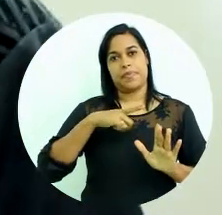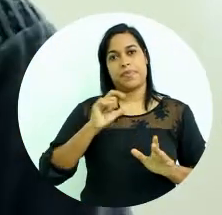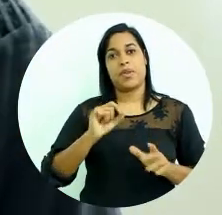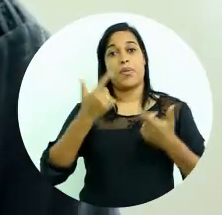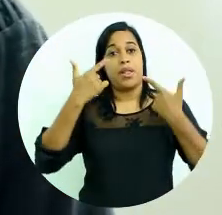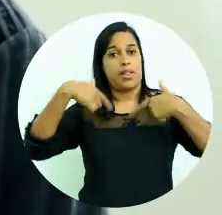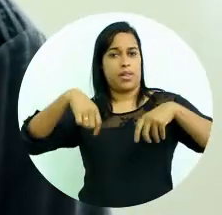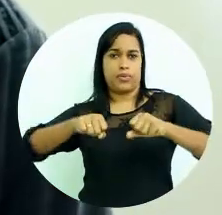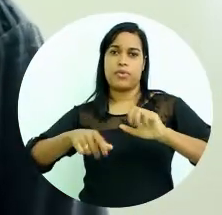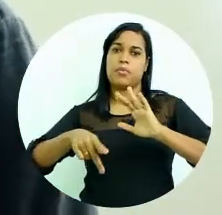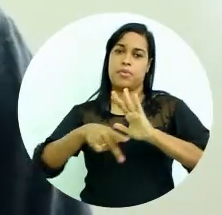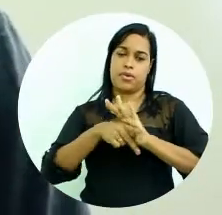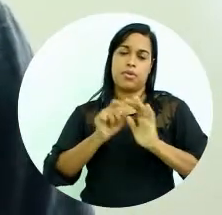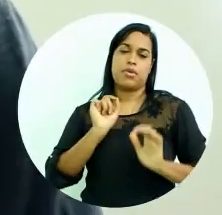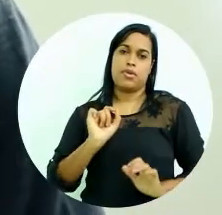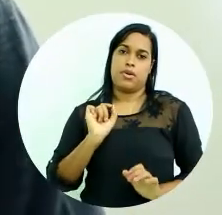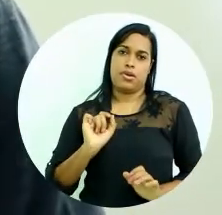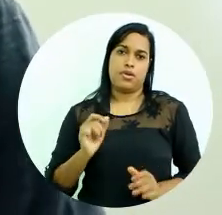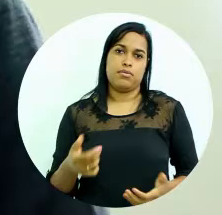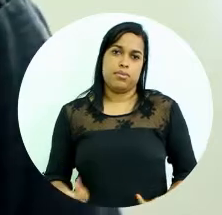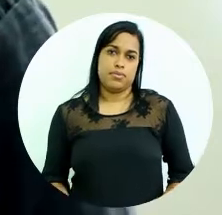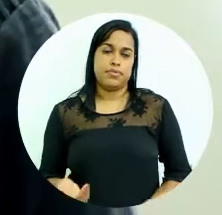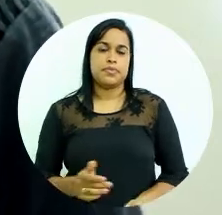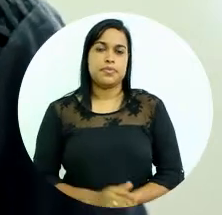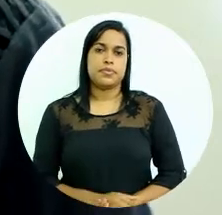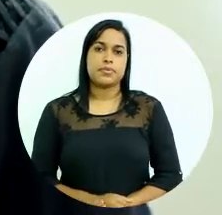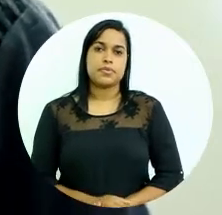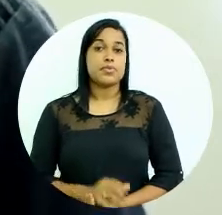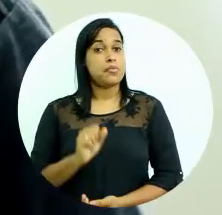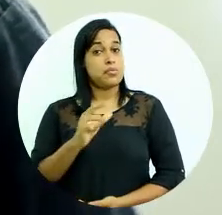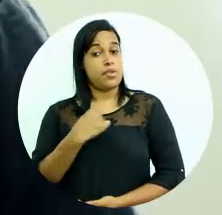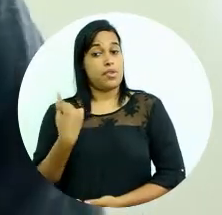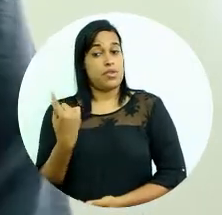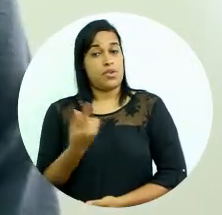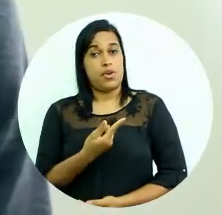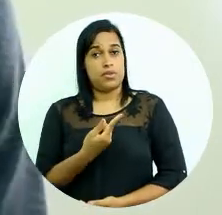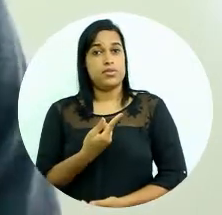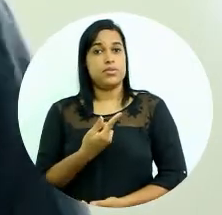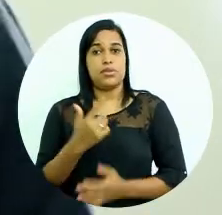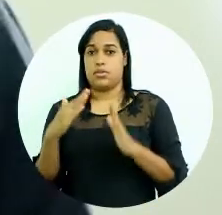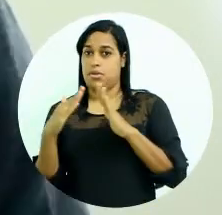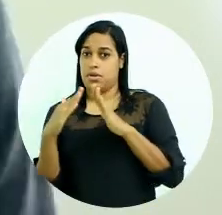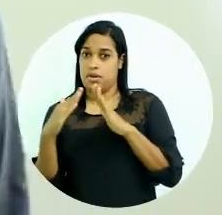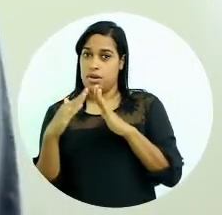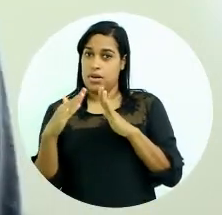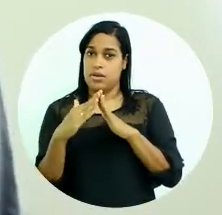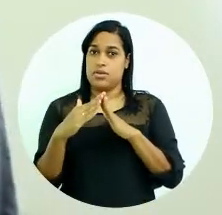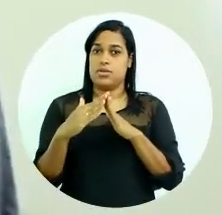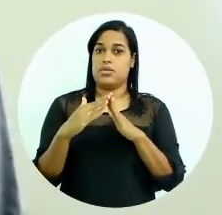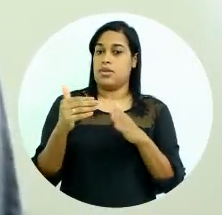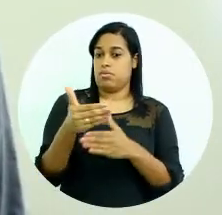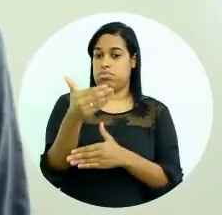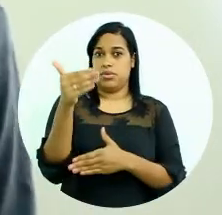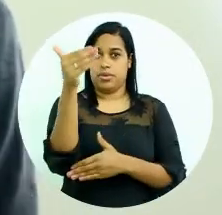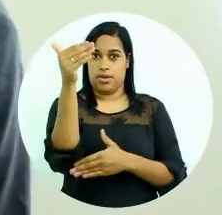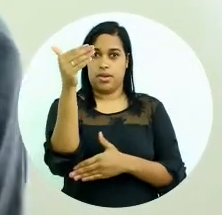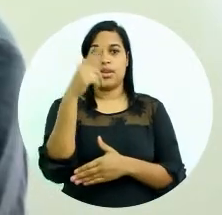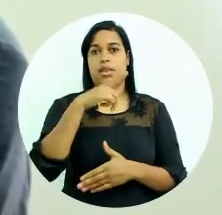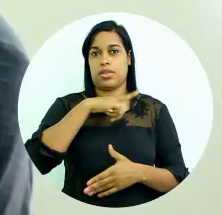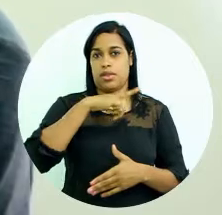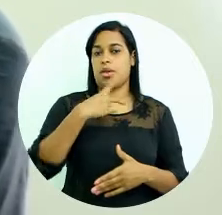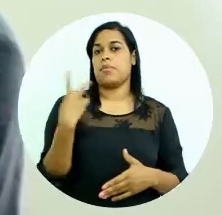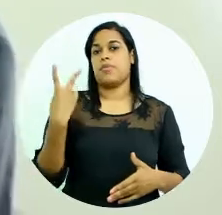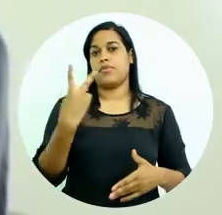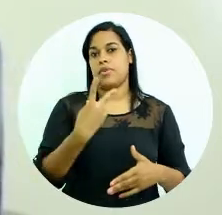de uma linguagem, tá? E se nós estivermos em nossa casa com uma bandeira, tem